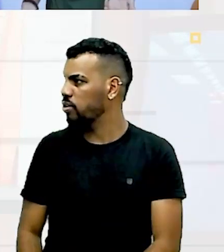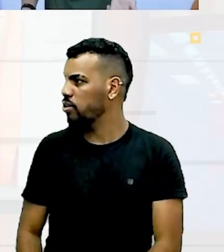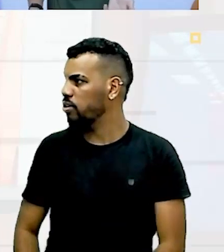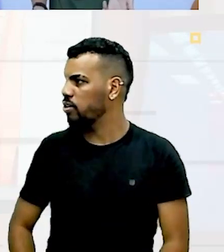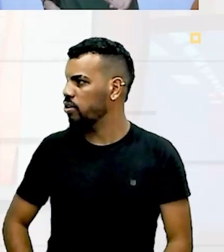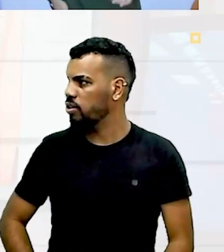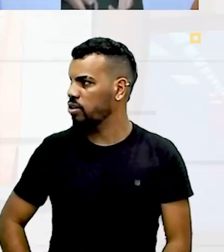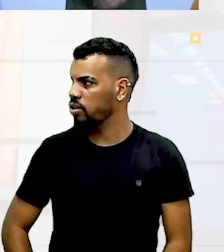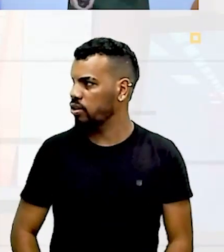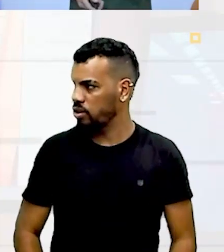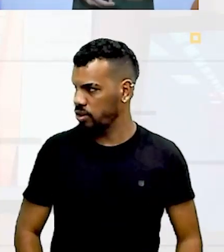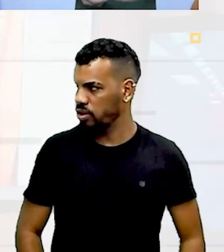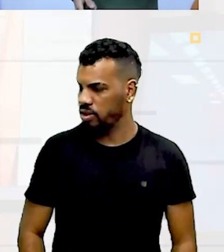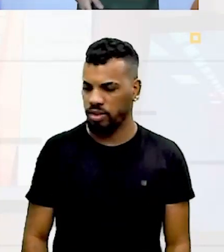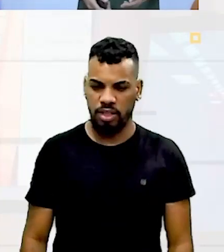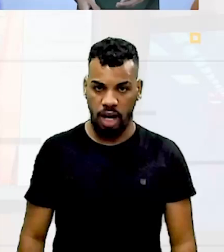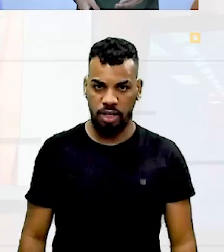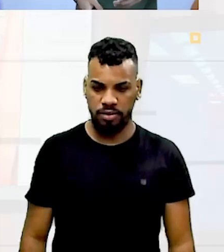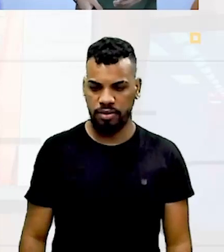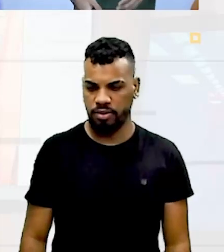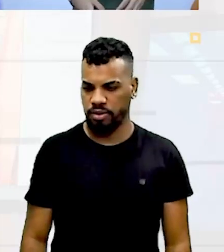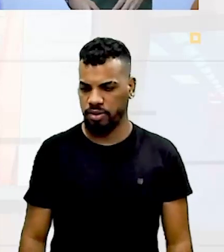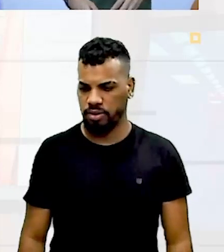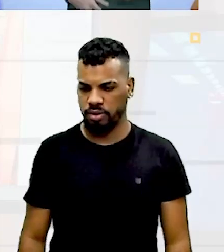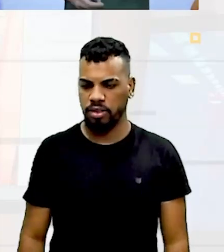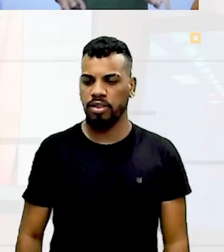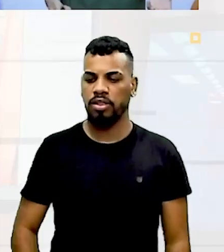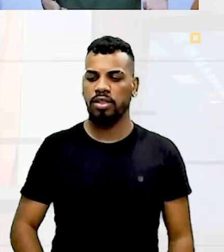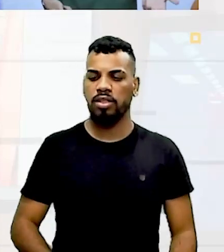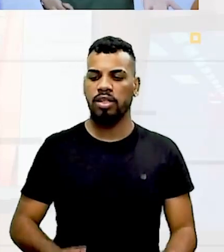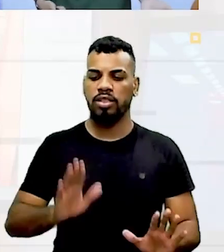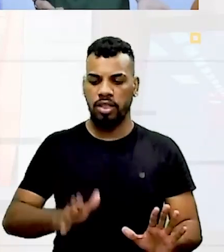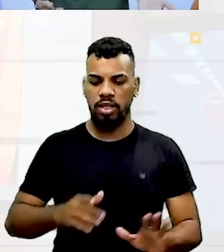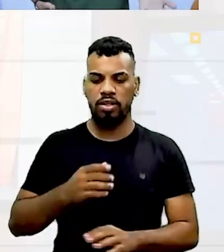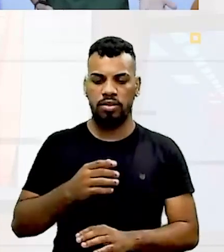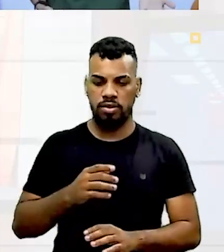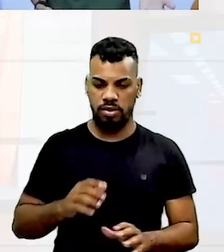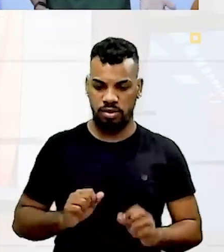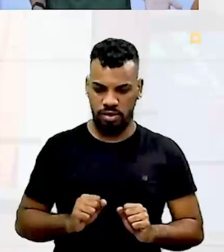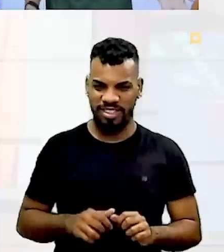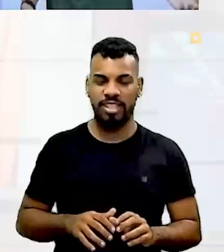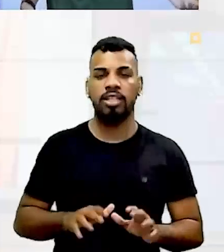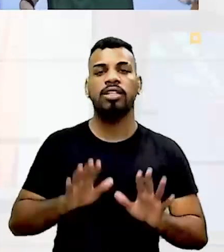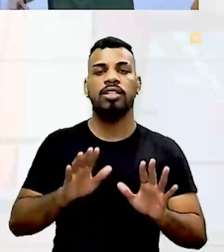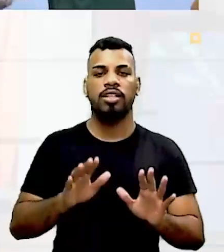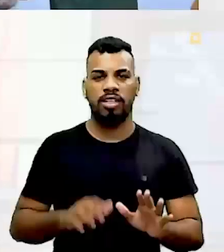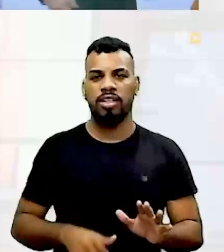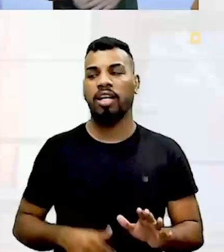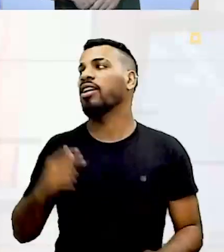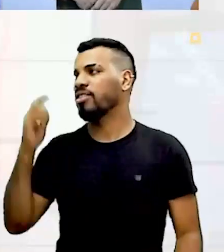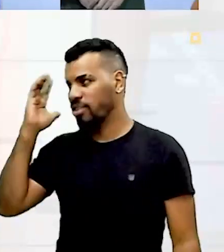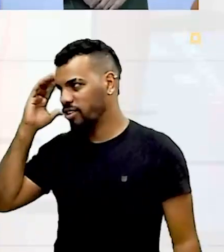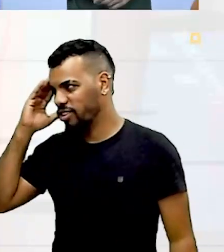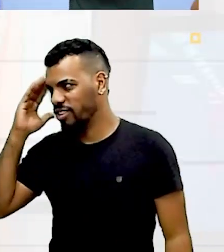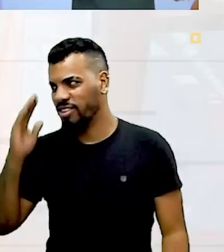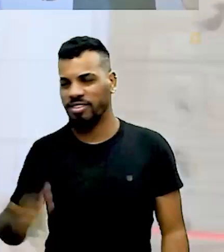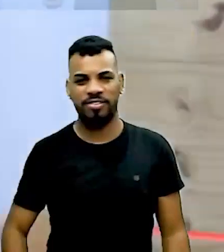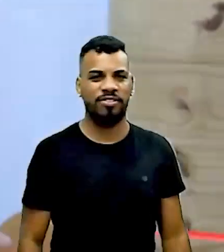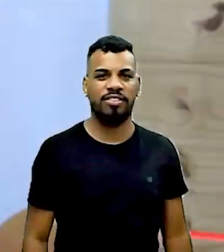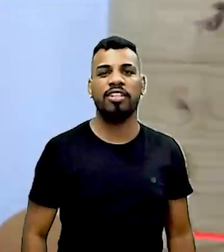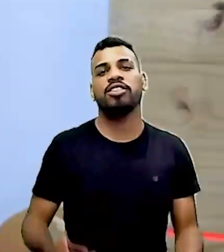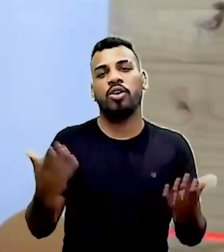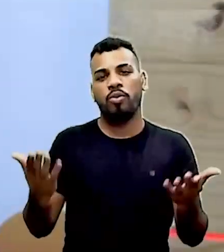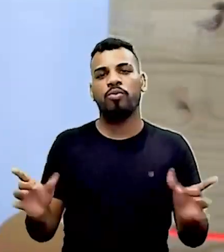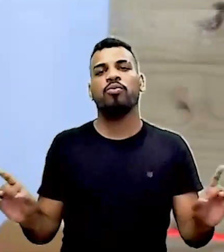cuidado com o que você pergunta para não querer se decepcionar, infelizmente. E, bom, por